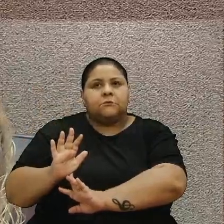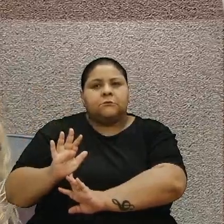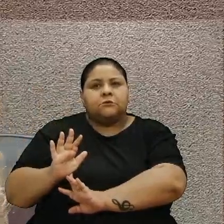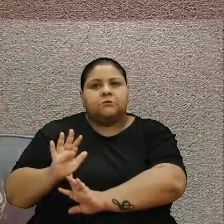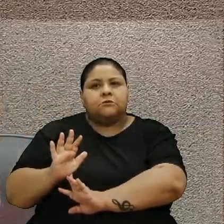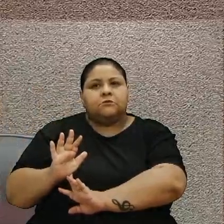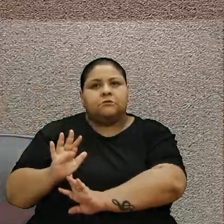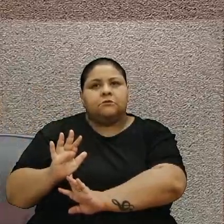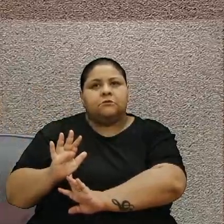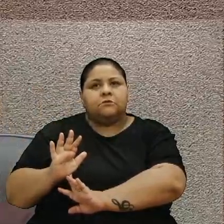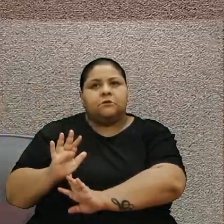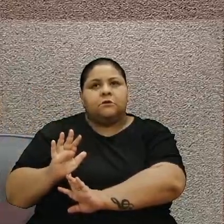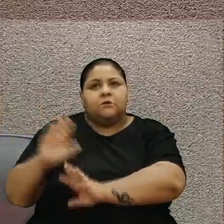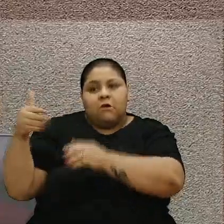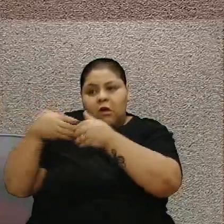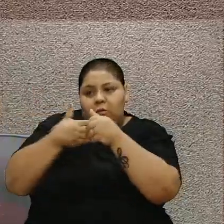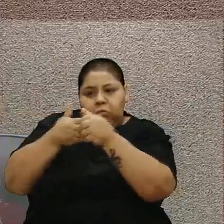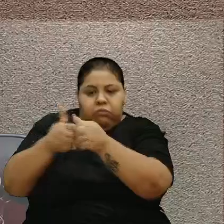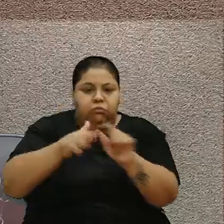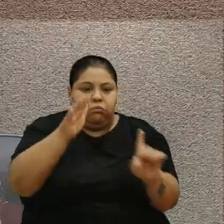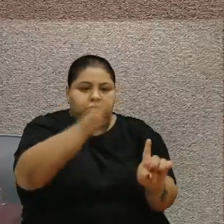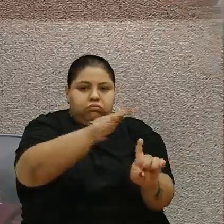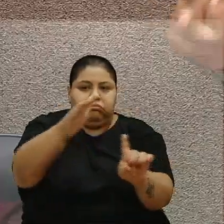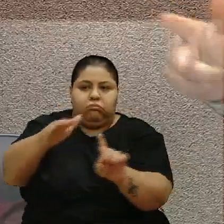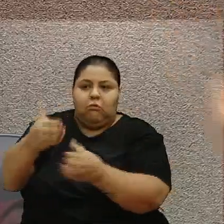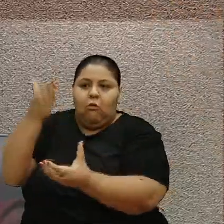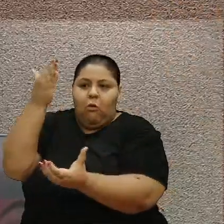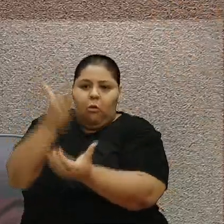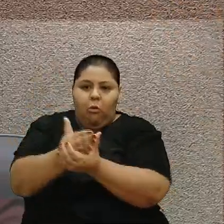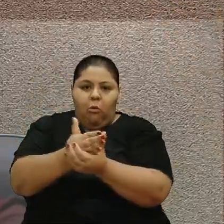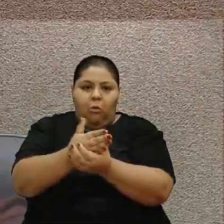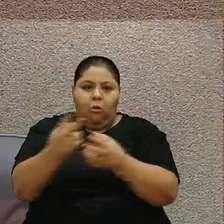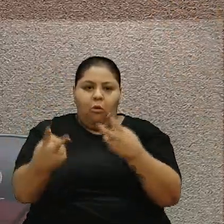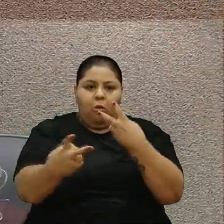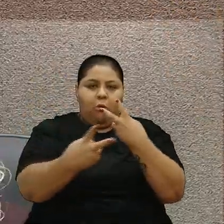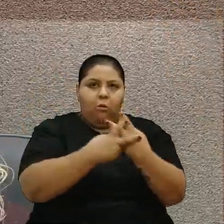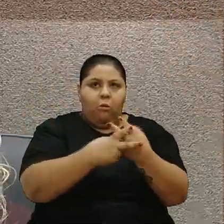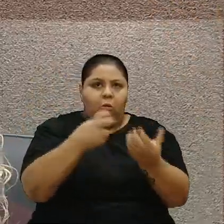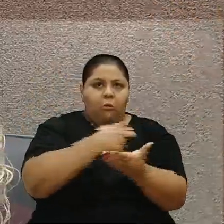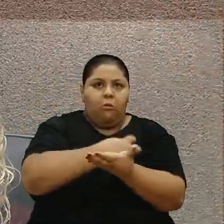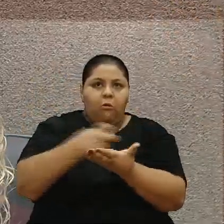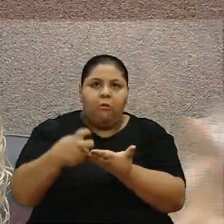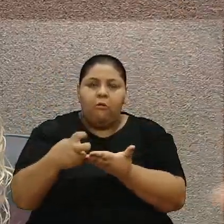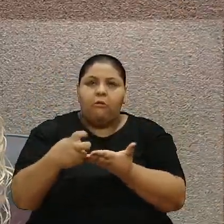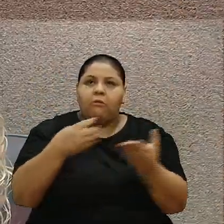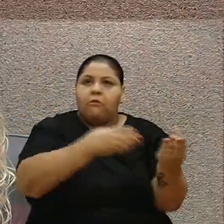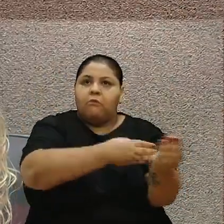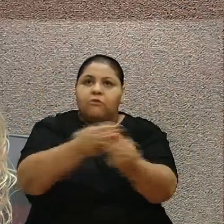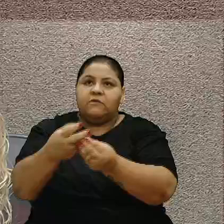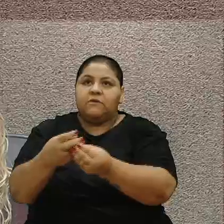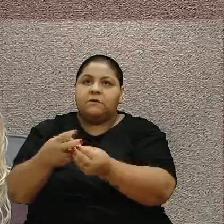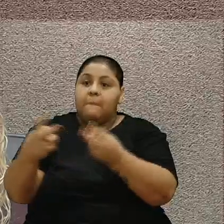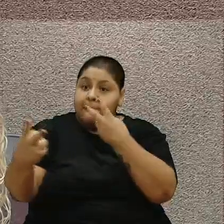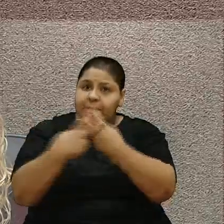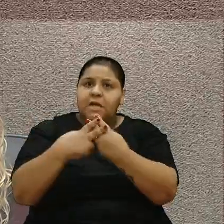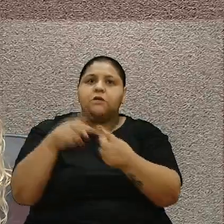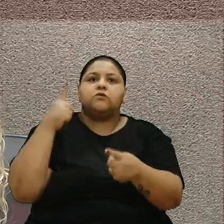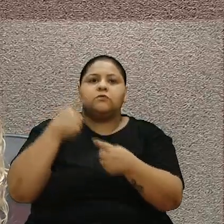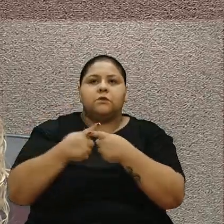é perseguido, processado, condenado, caçado e muitas vezes preso.